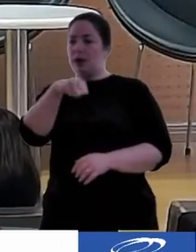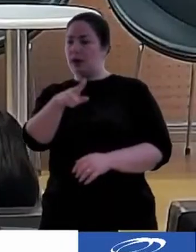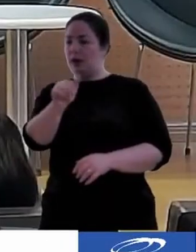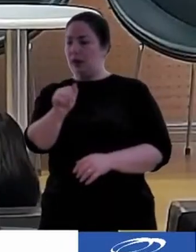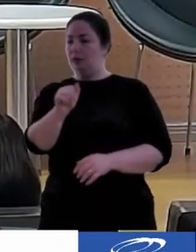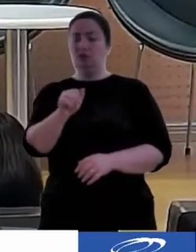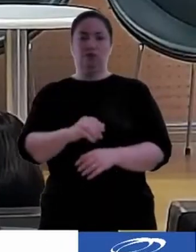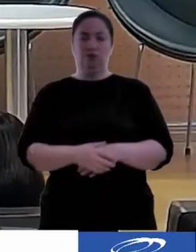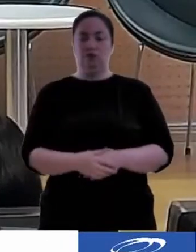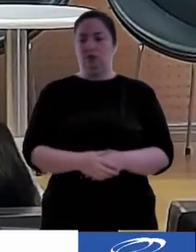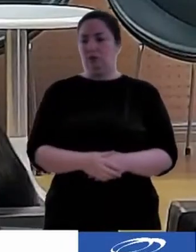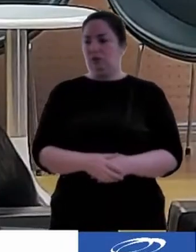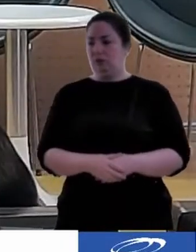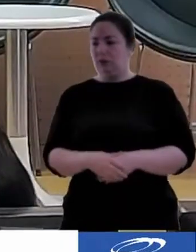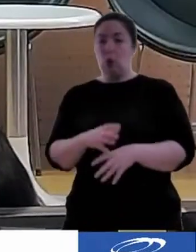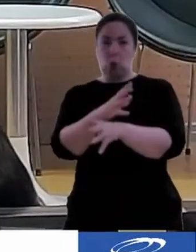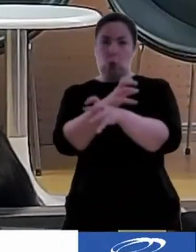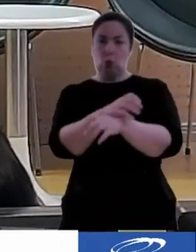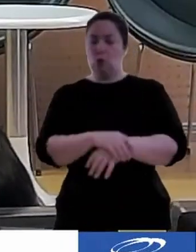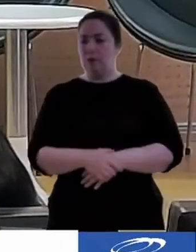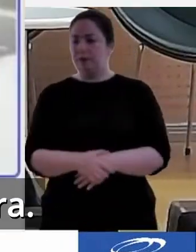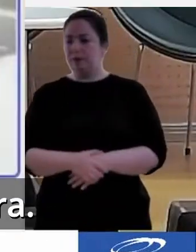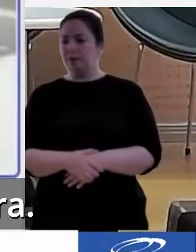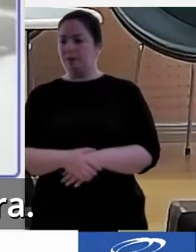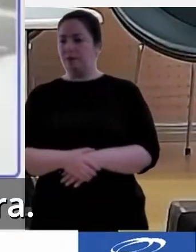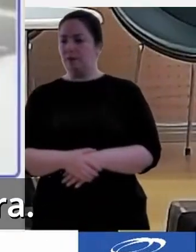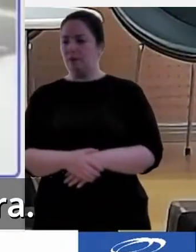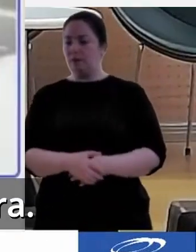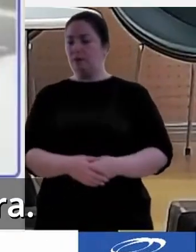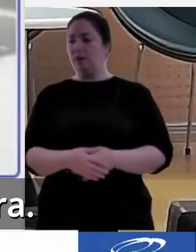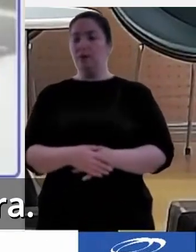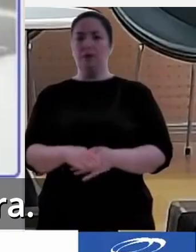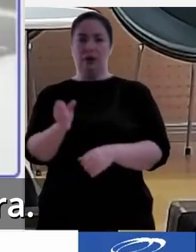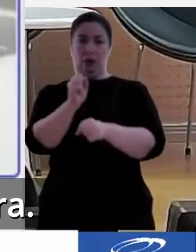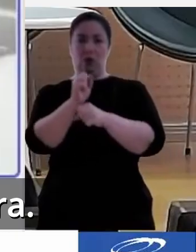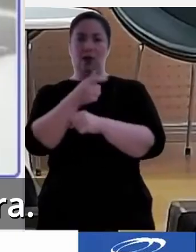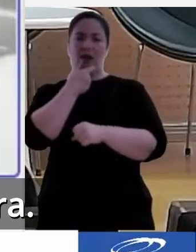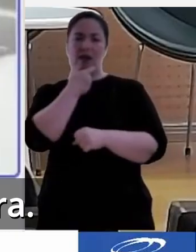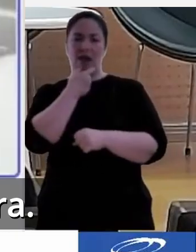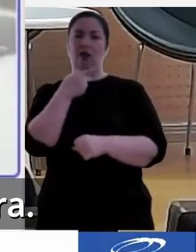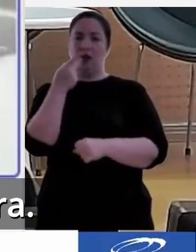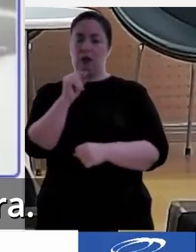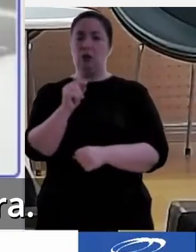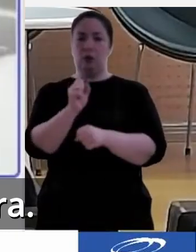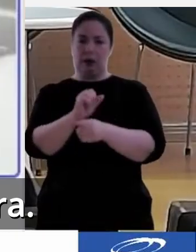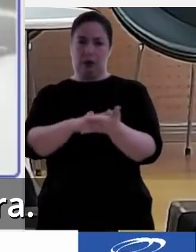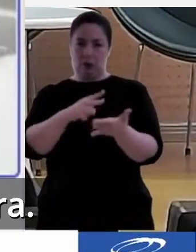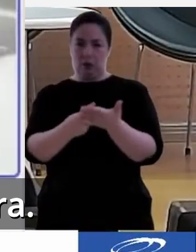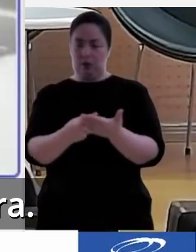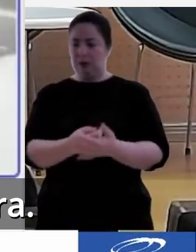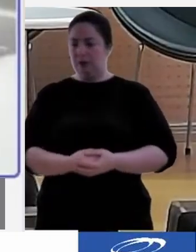yes. So I think the question is about tissue cultures and how many tissues to collect